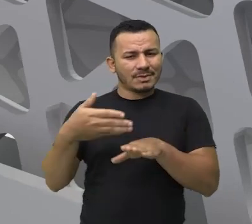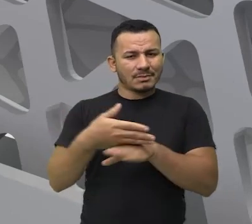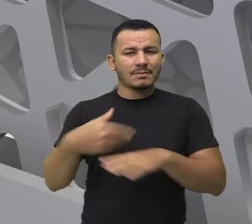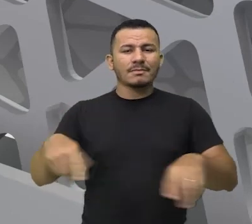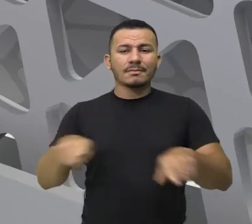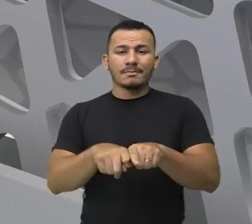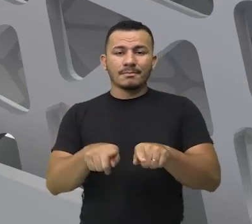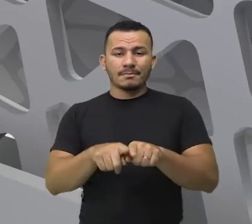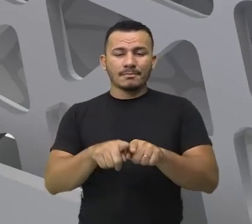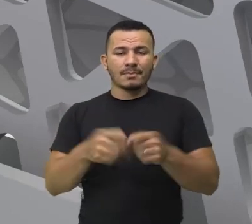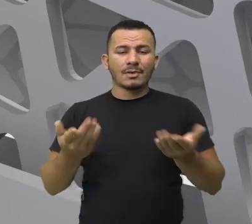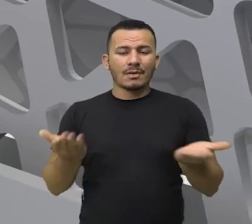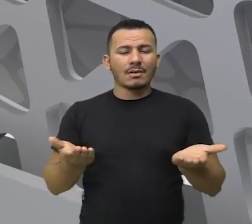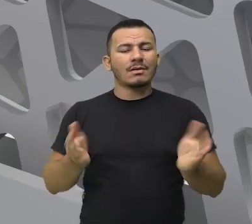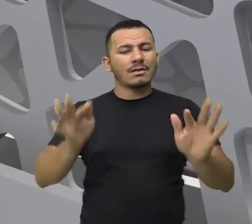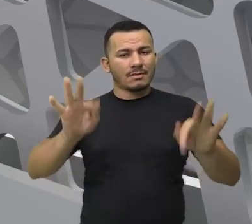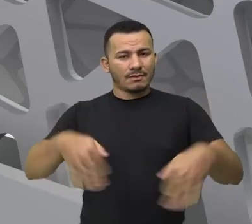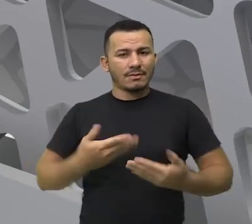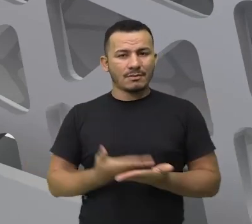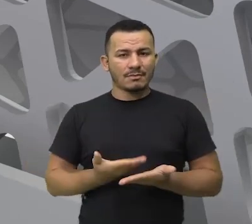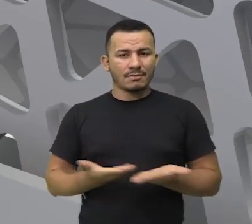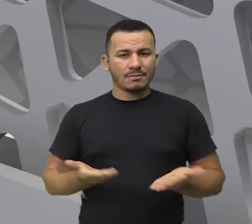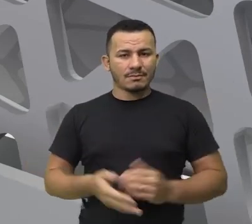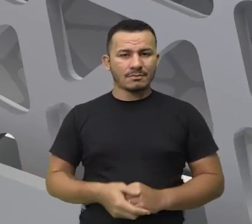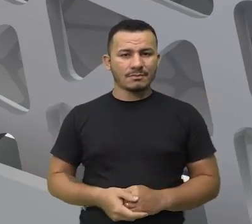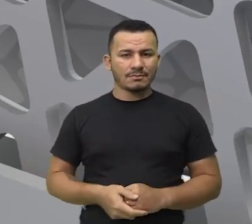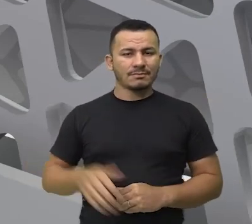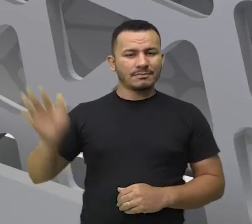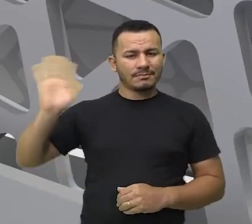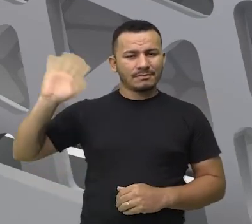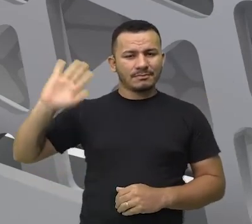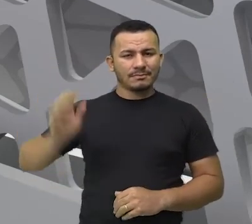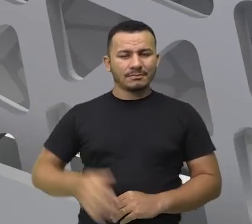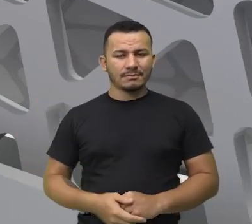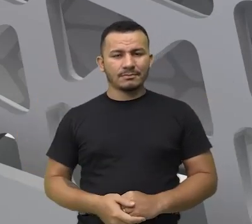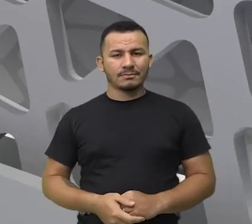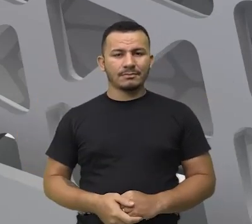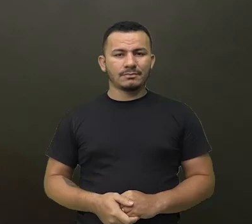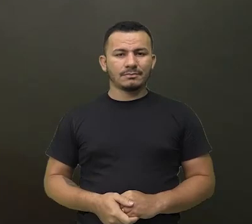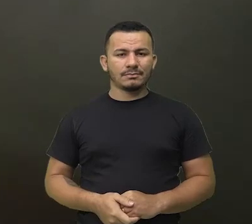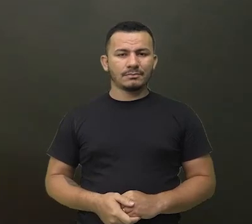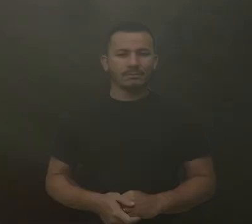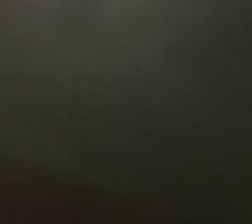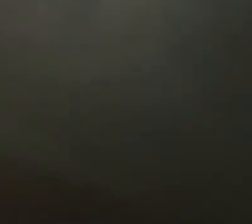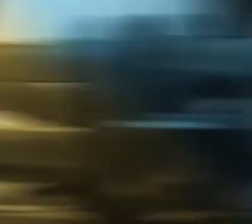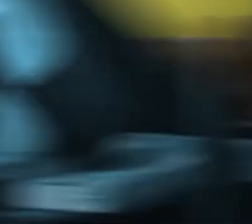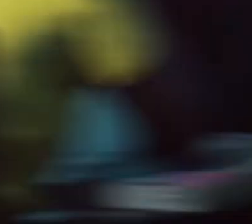participação de todos aí, né? E chegamos então aqui ao final da nossa aula. Tchau, pessoal!